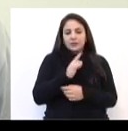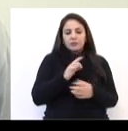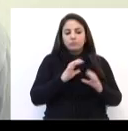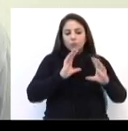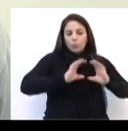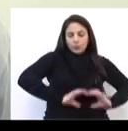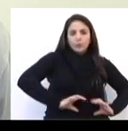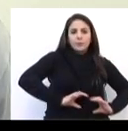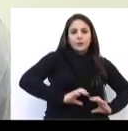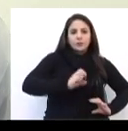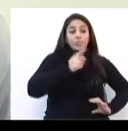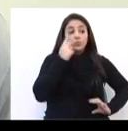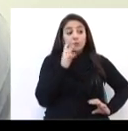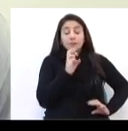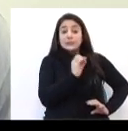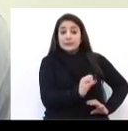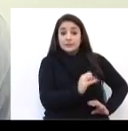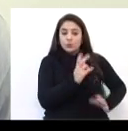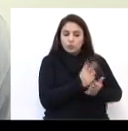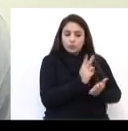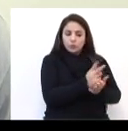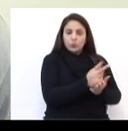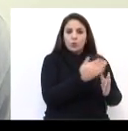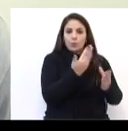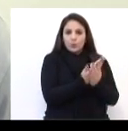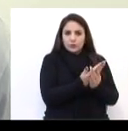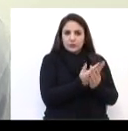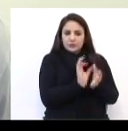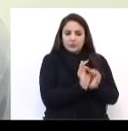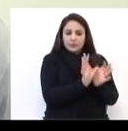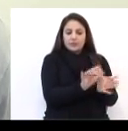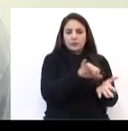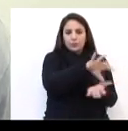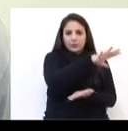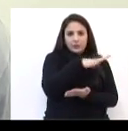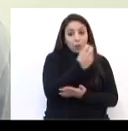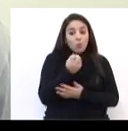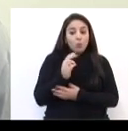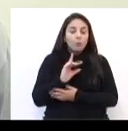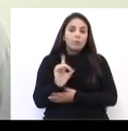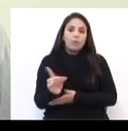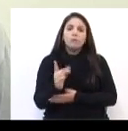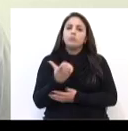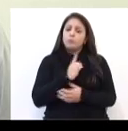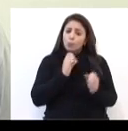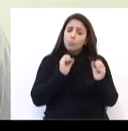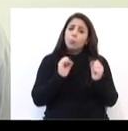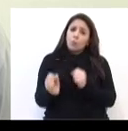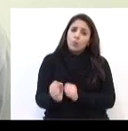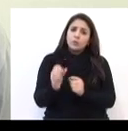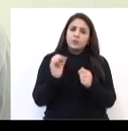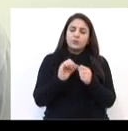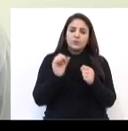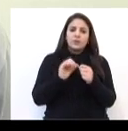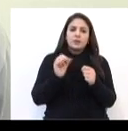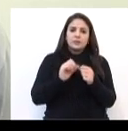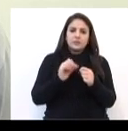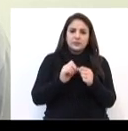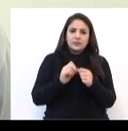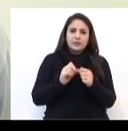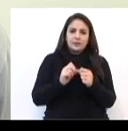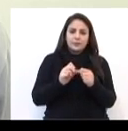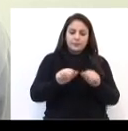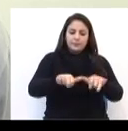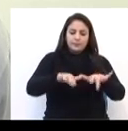pelo deferimento ou indeferimento da continuidade do processo de licenciamento ambiental. Existe sim a possibilidade de fazer